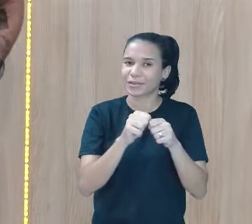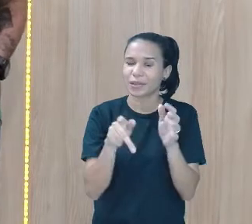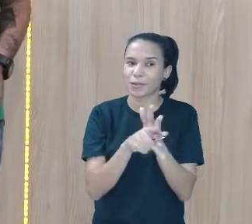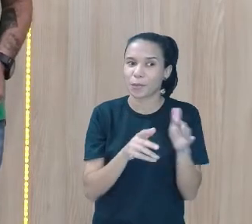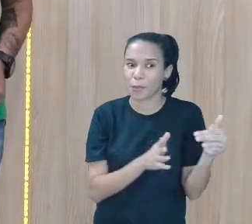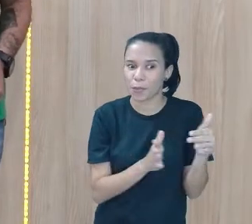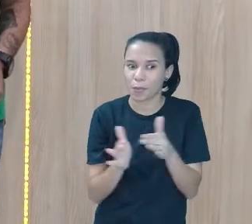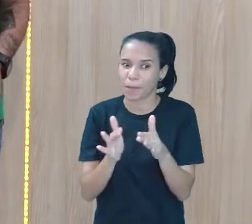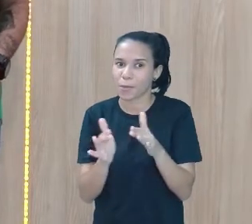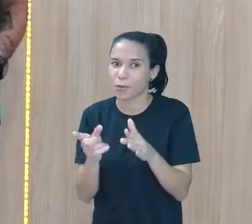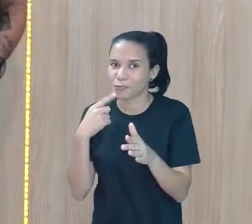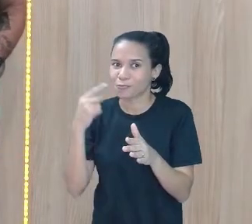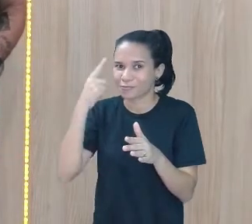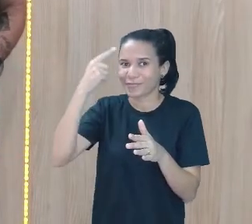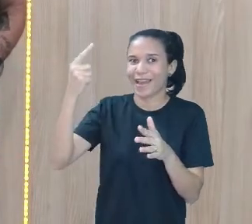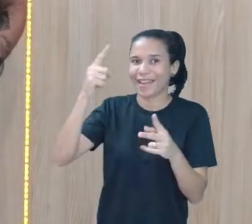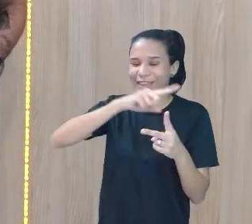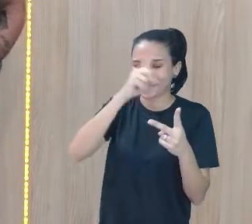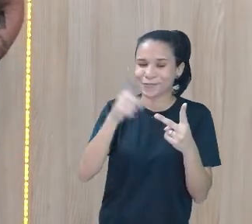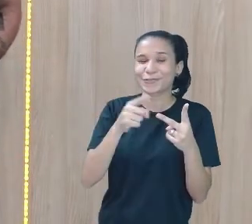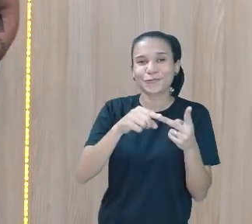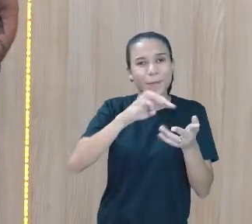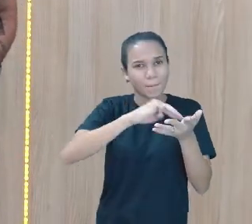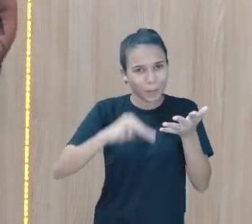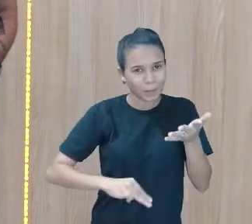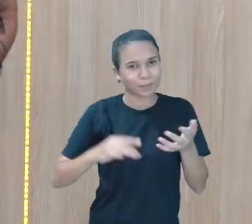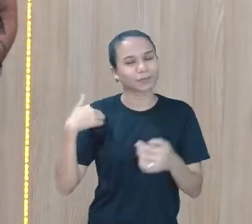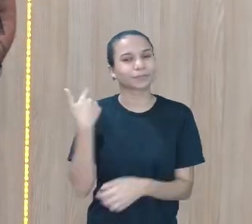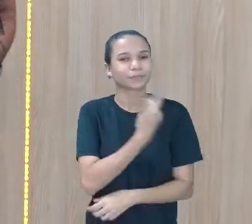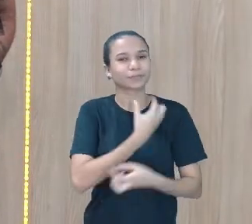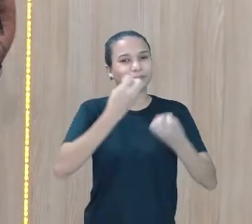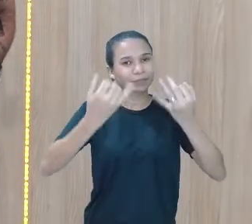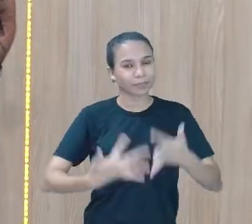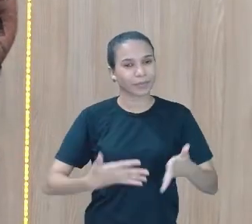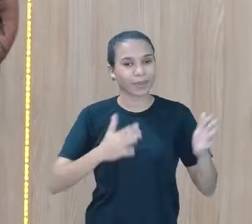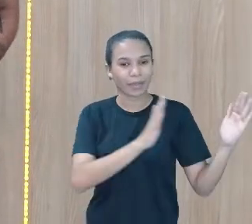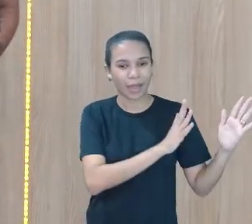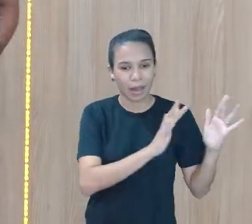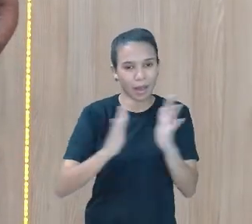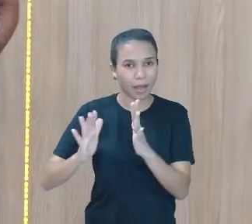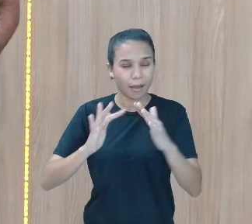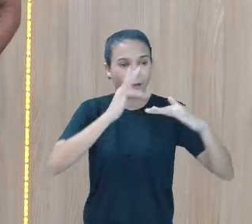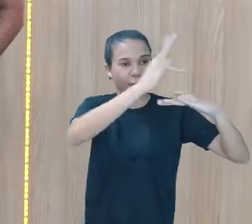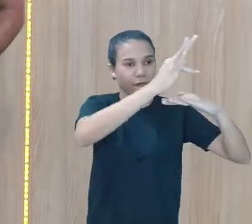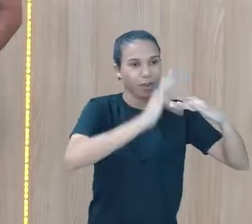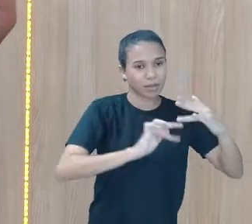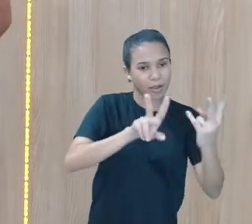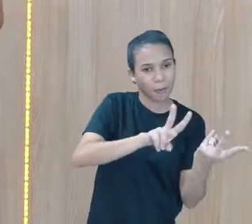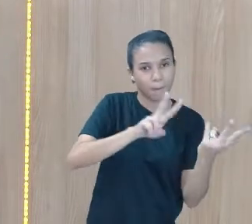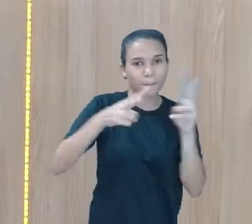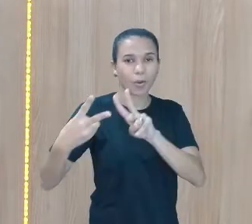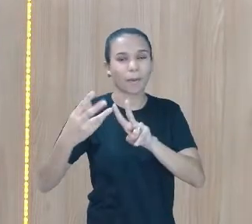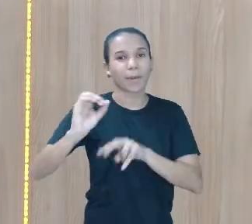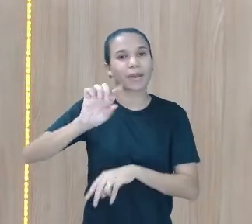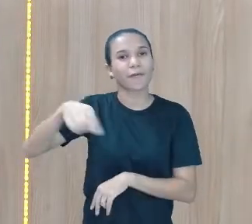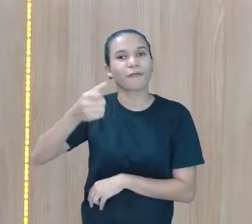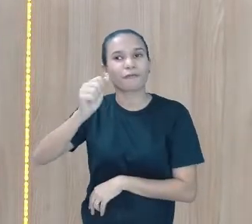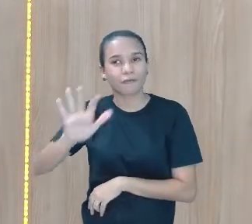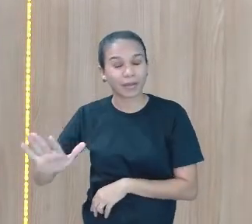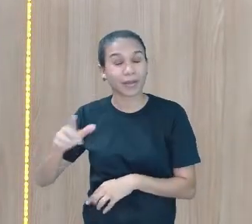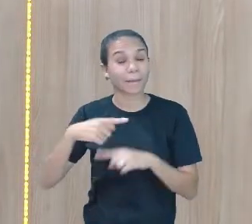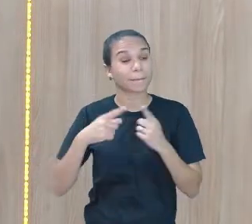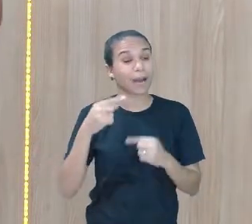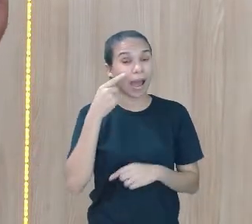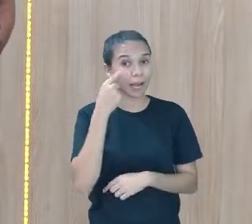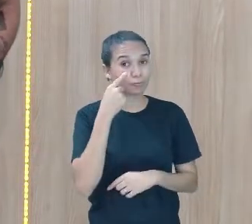o caminho contrário. Lembra que eu falei que a gente falou muitas vezes de passar de fração para decimal, mas eu acho que essa